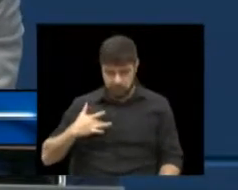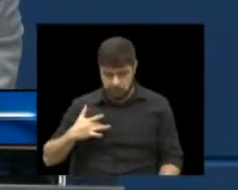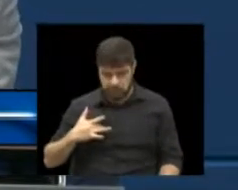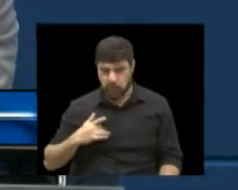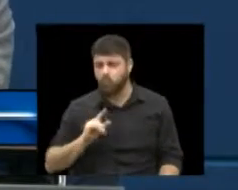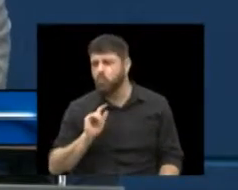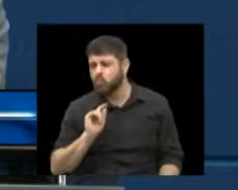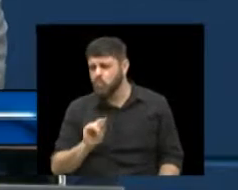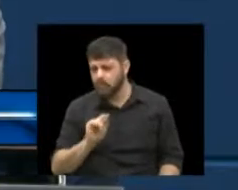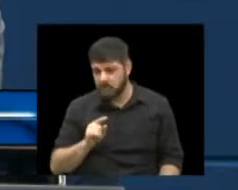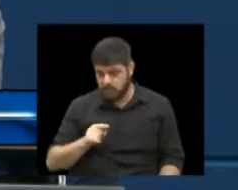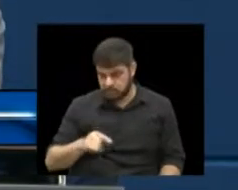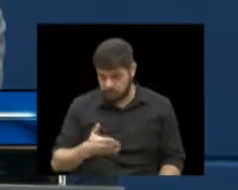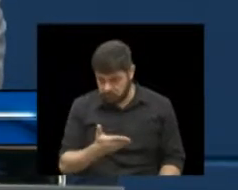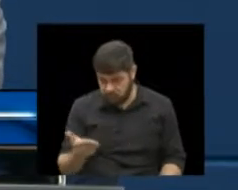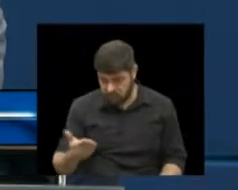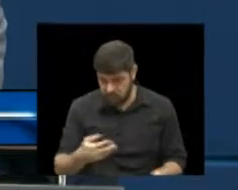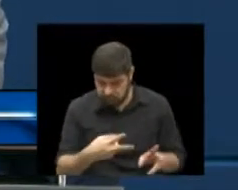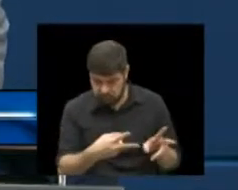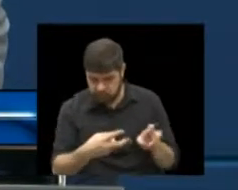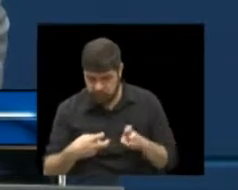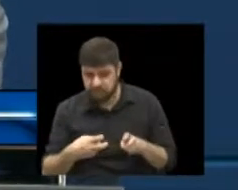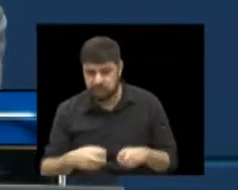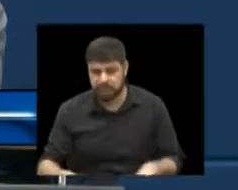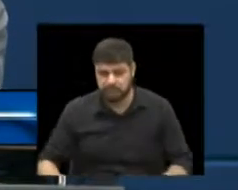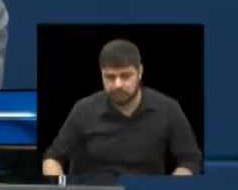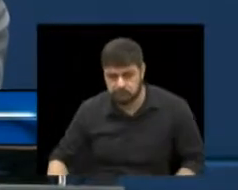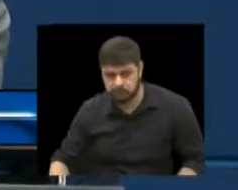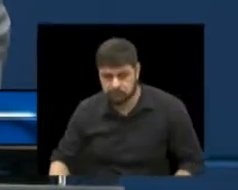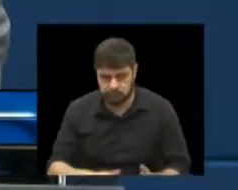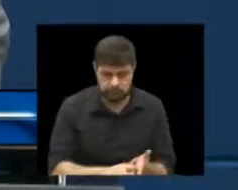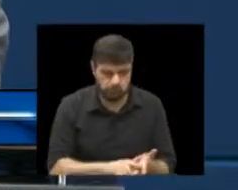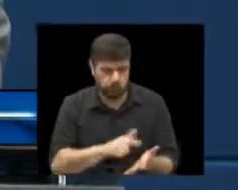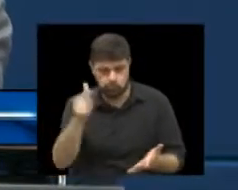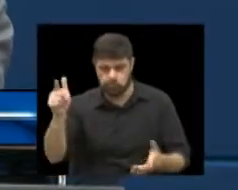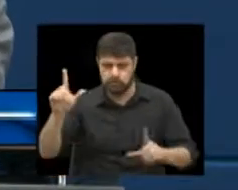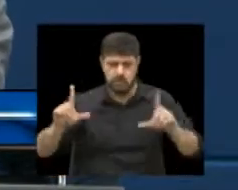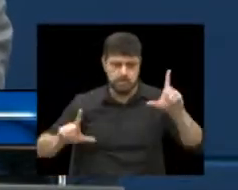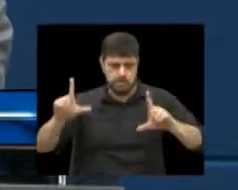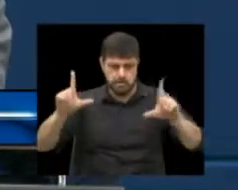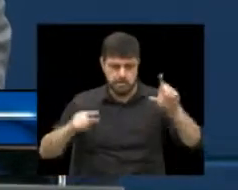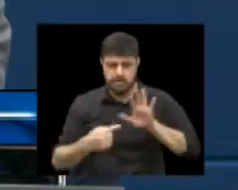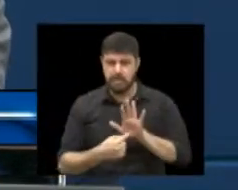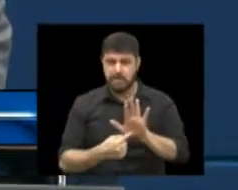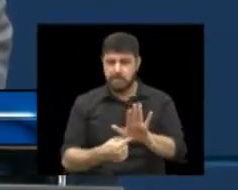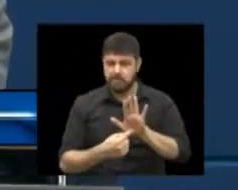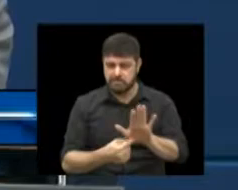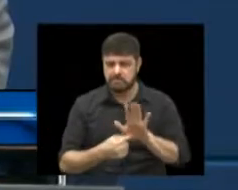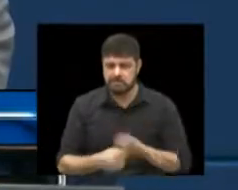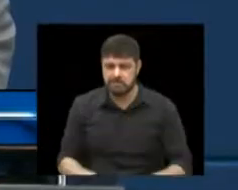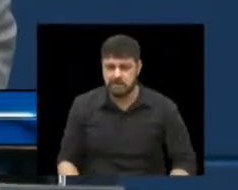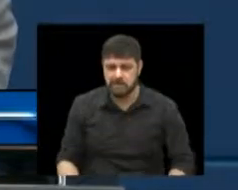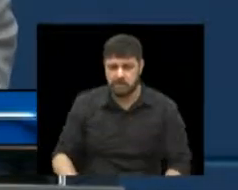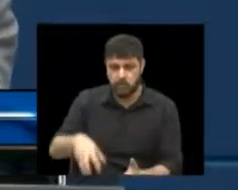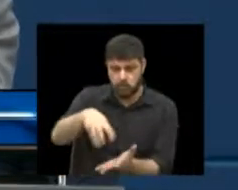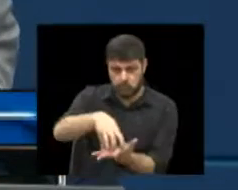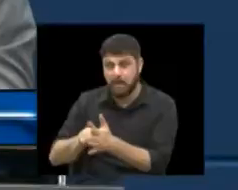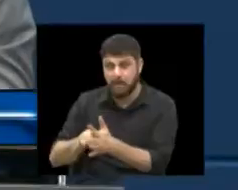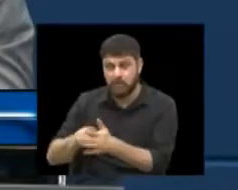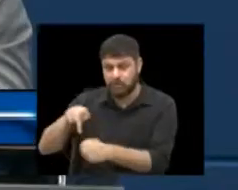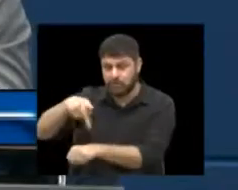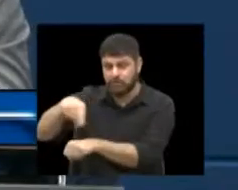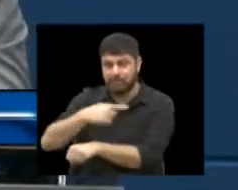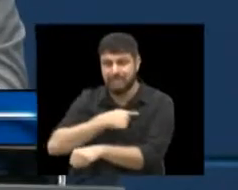podem verificar, na imprensa está sendo noticiado o drama que está vivendo o Centro Infantil